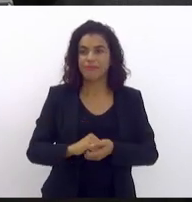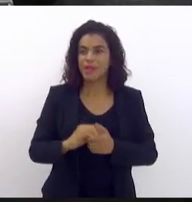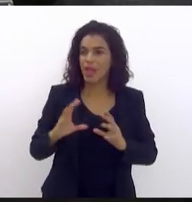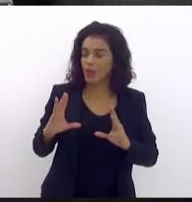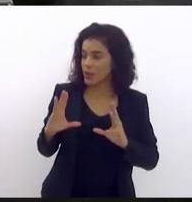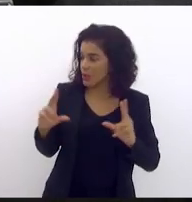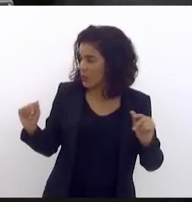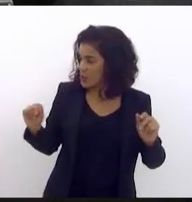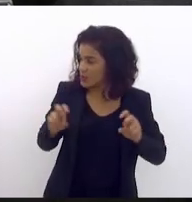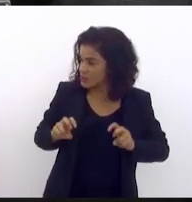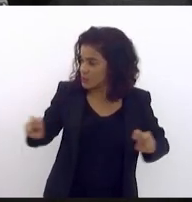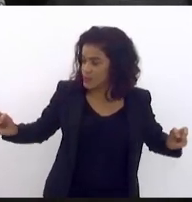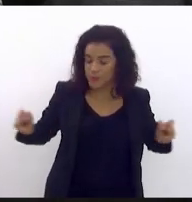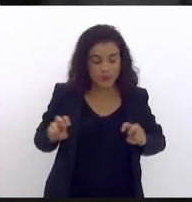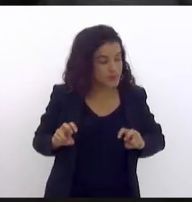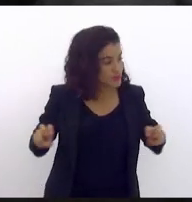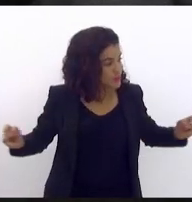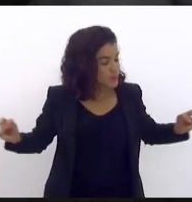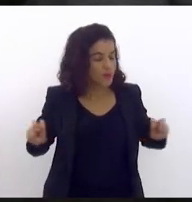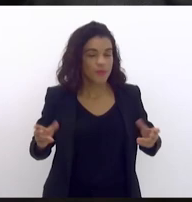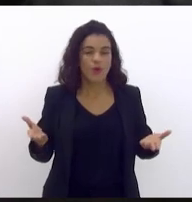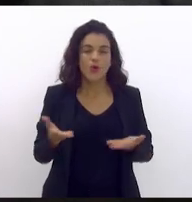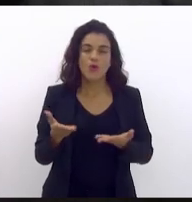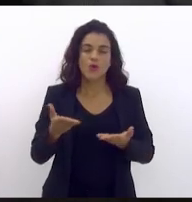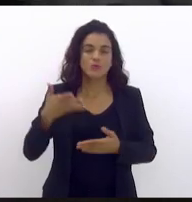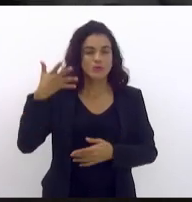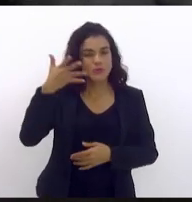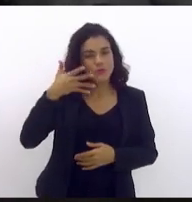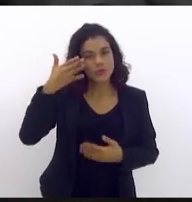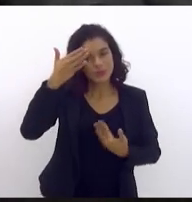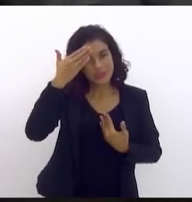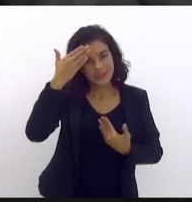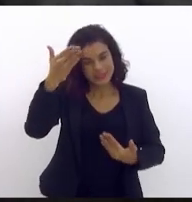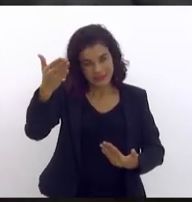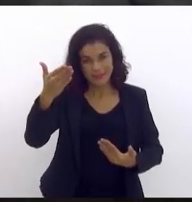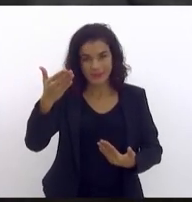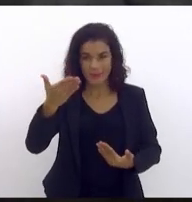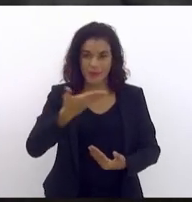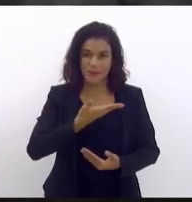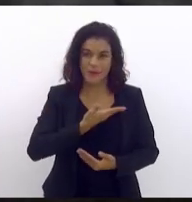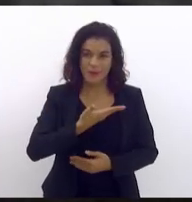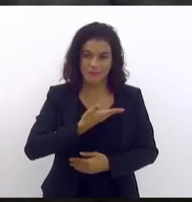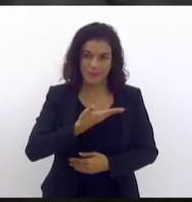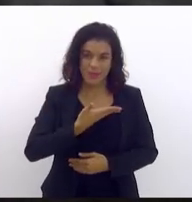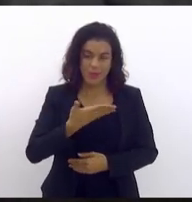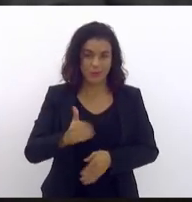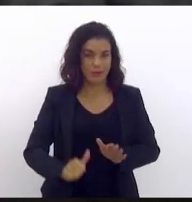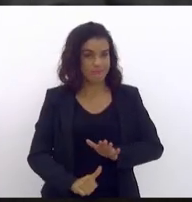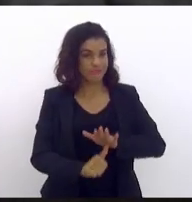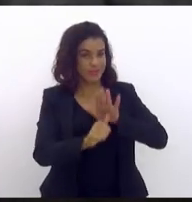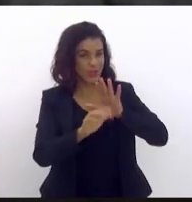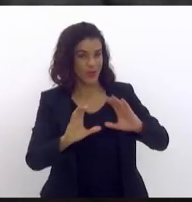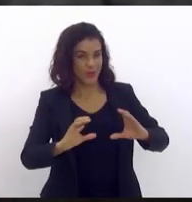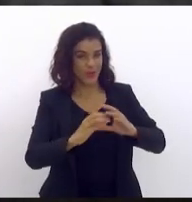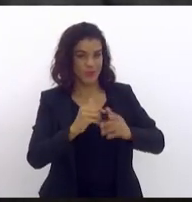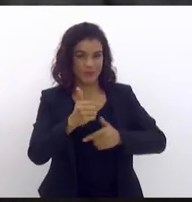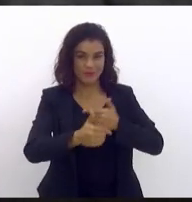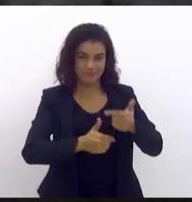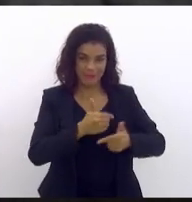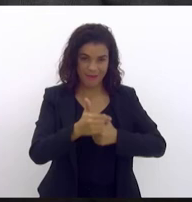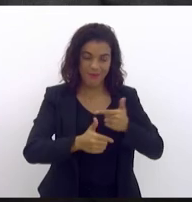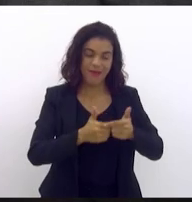mesa mas a minha fala hoje aqui é de gratidão ao meu amigo que tá presidindo a frente parlamentar da juventude aqui na